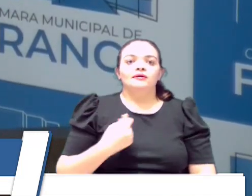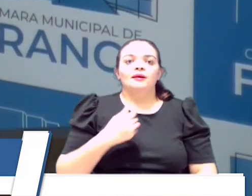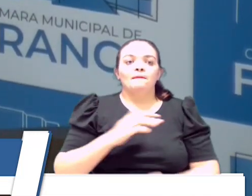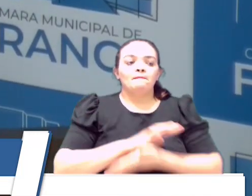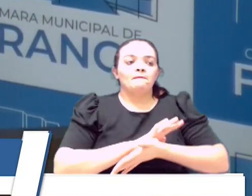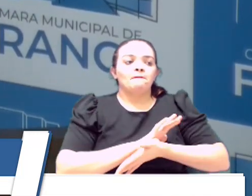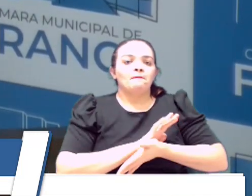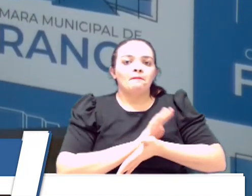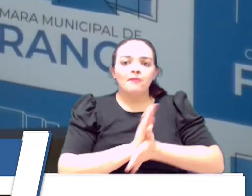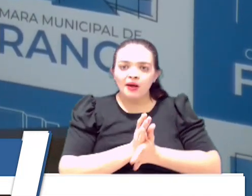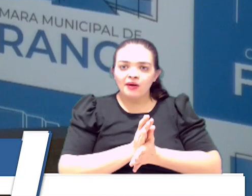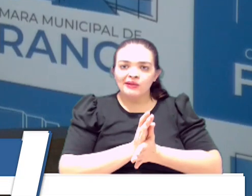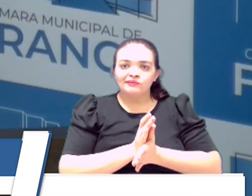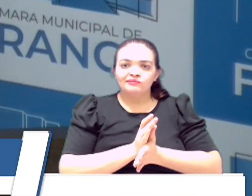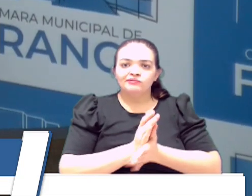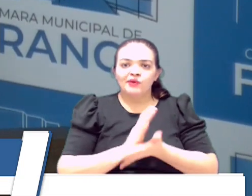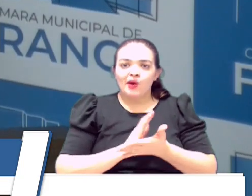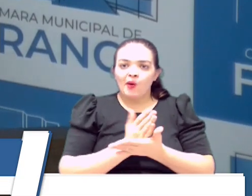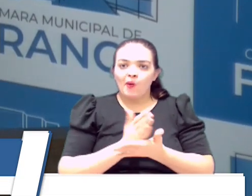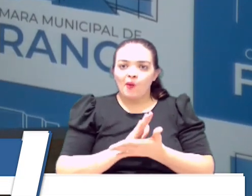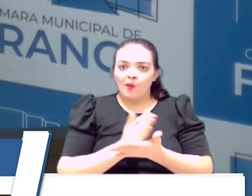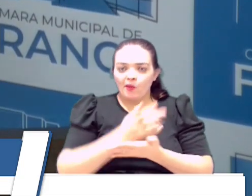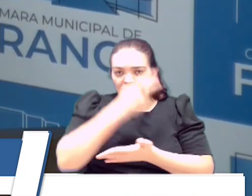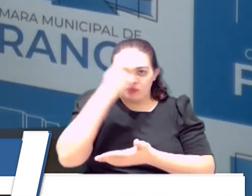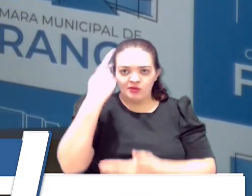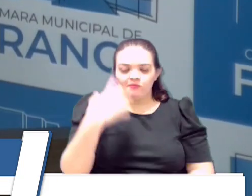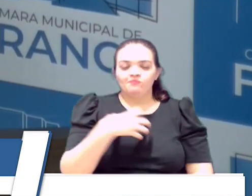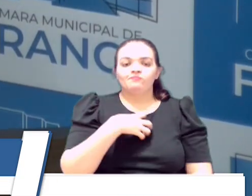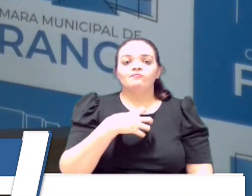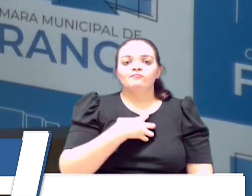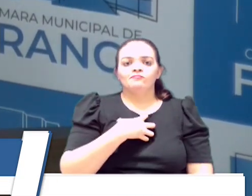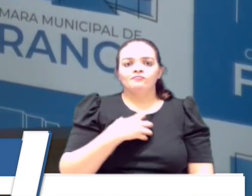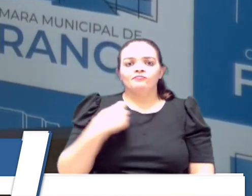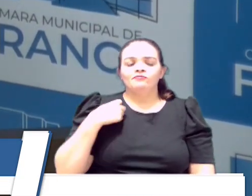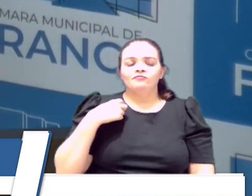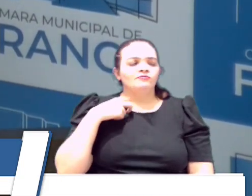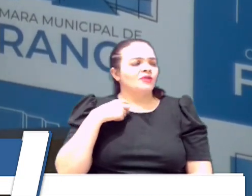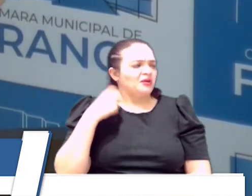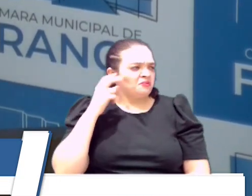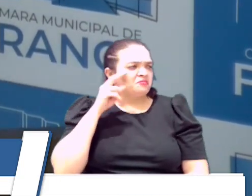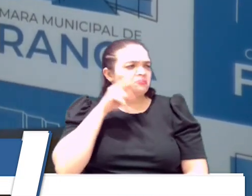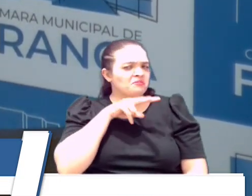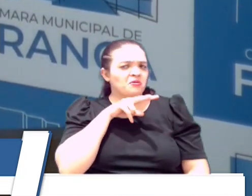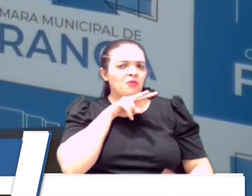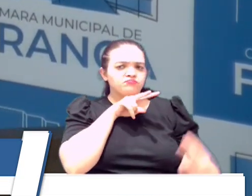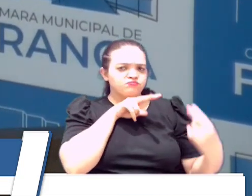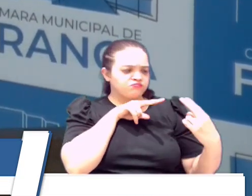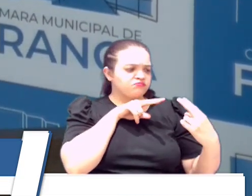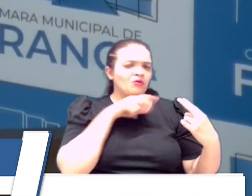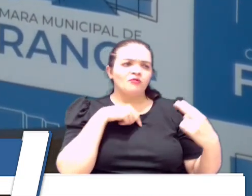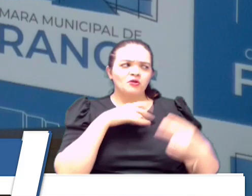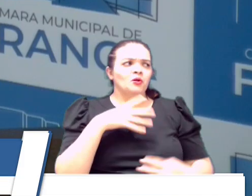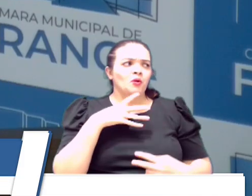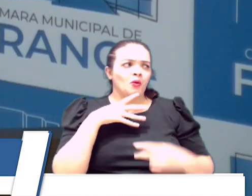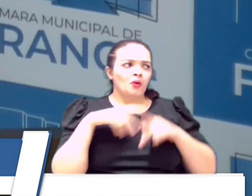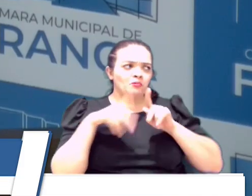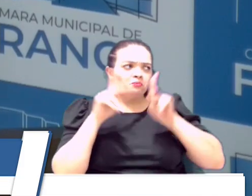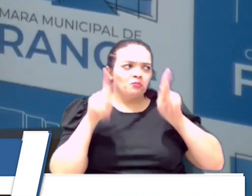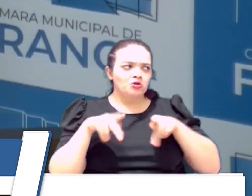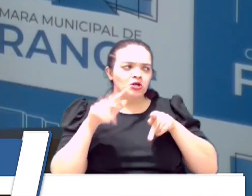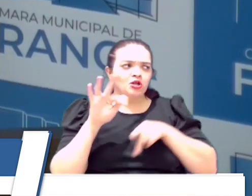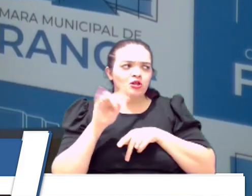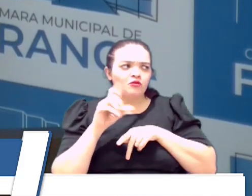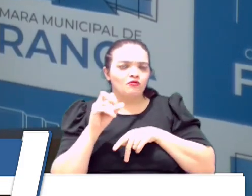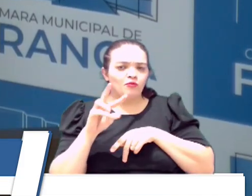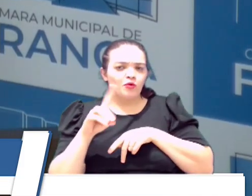preconceito que algumas pessoas tinham, e eu olhava no olho dessas pessoas e falava: vocês conhecem a Flor da Vida? Não, não